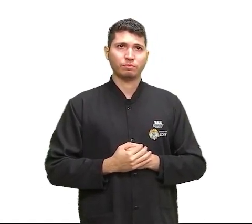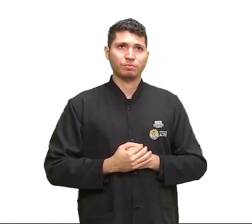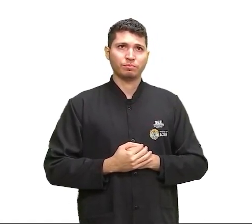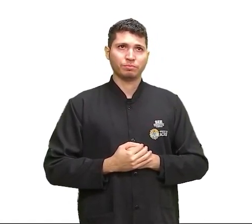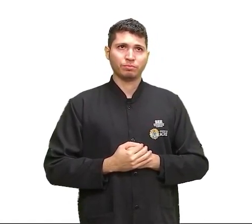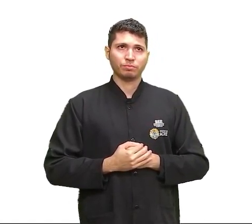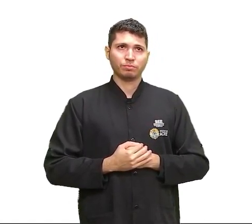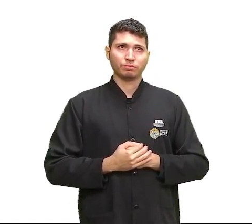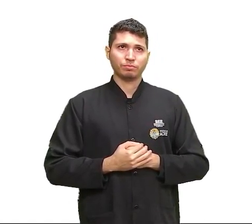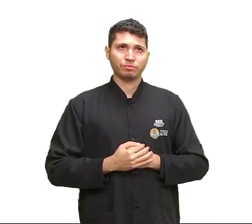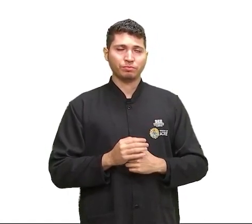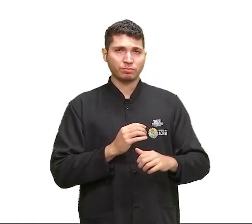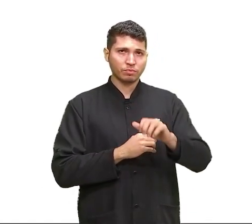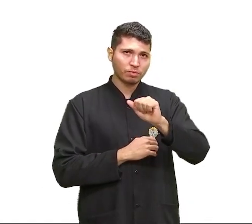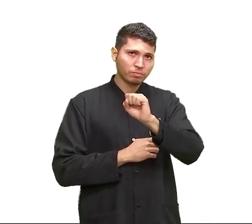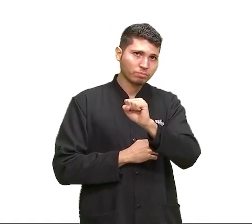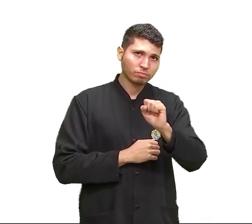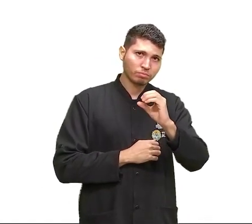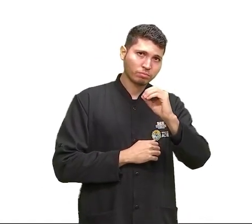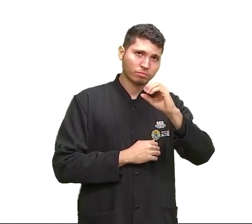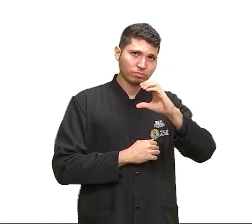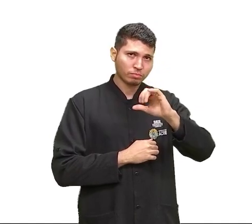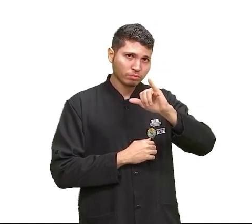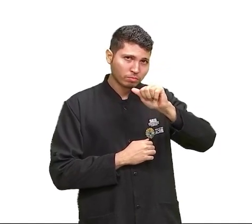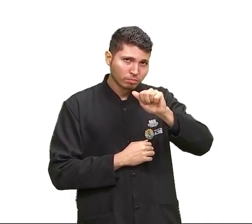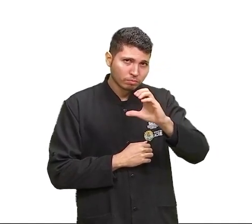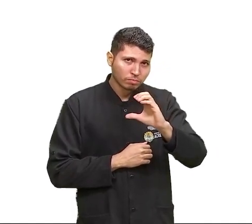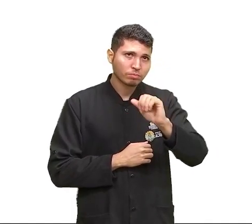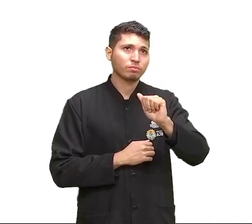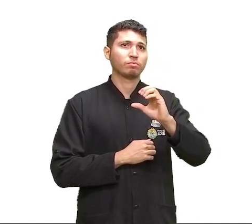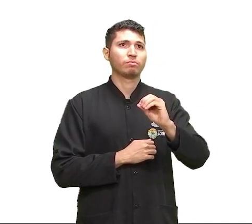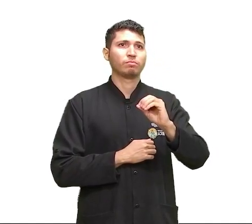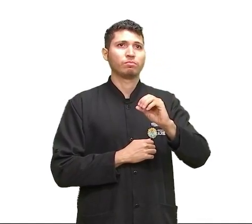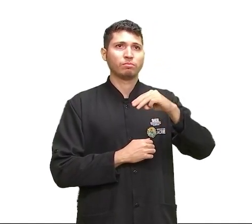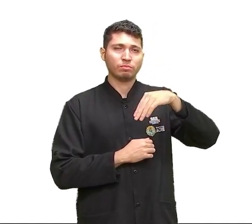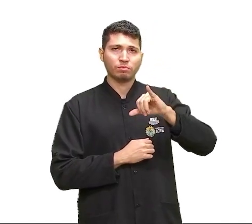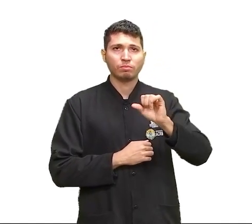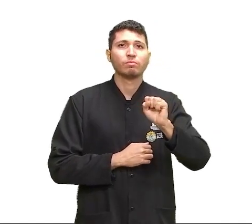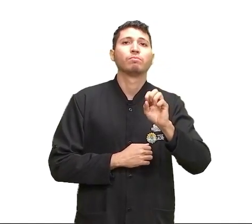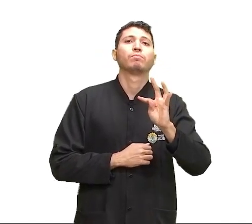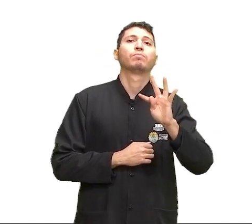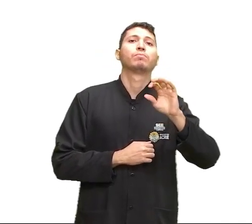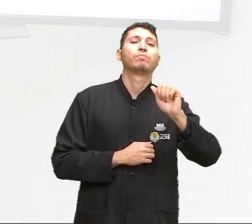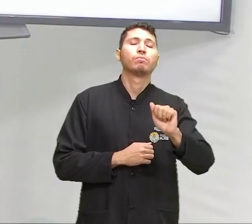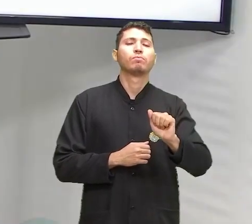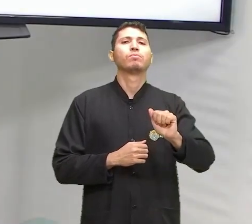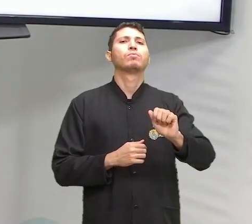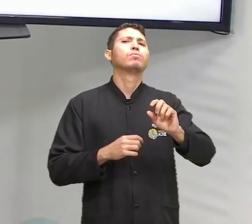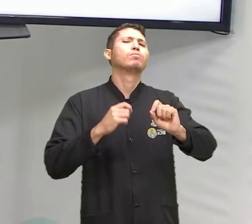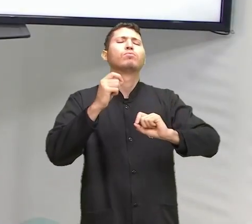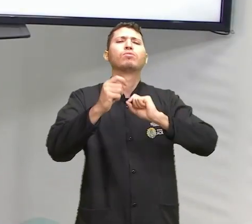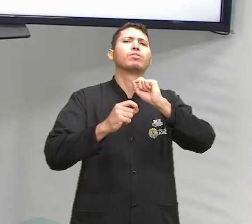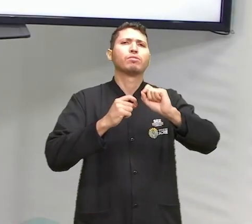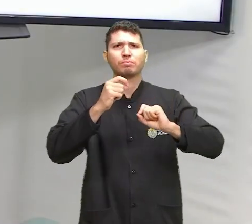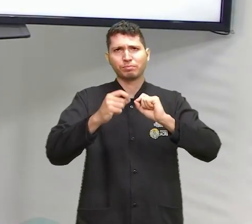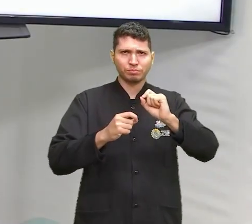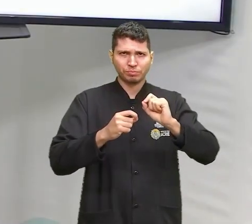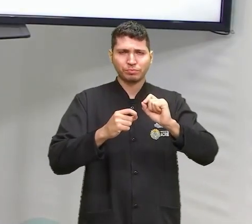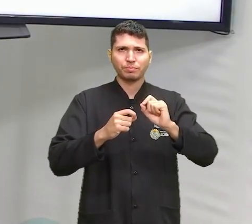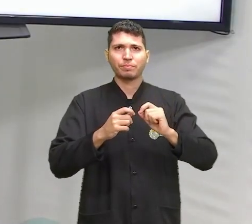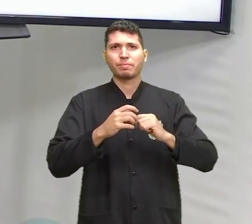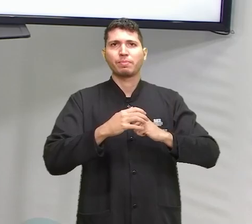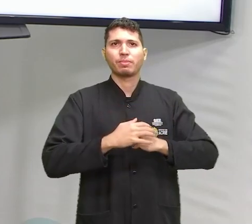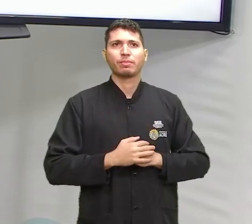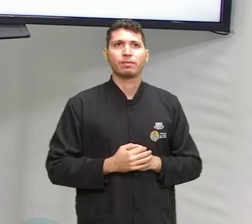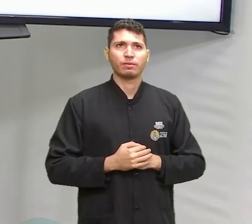parte desse processo. Qual seria ele? Seria mais de 2 casos. Quais eles? Seria